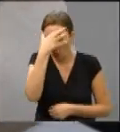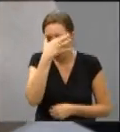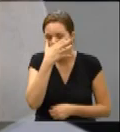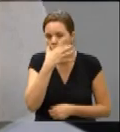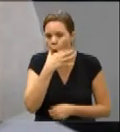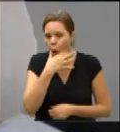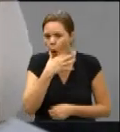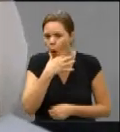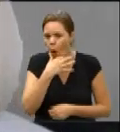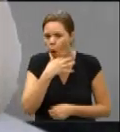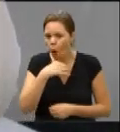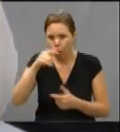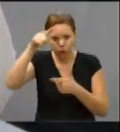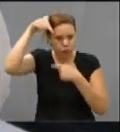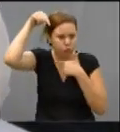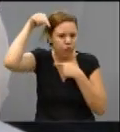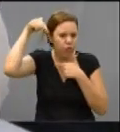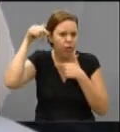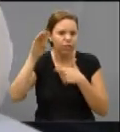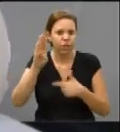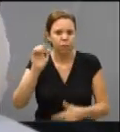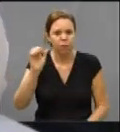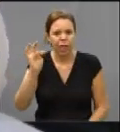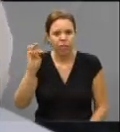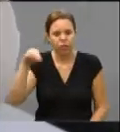aqui. Perfeito, vamos lá então. Legal?